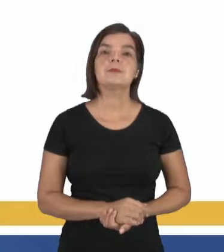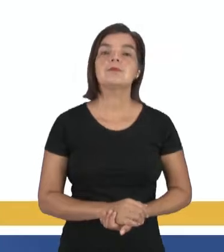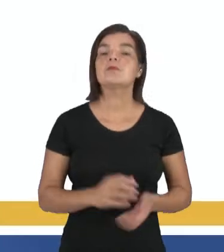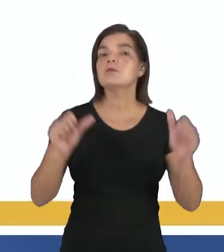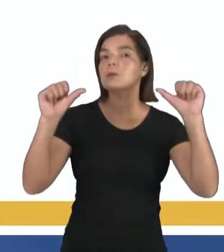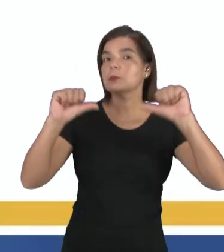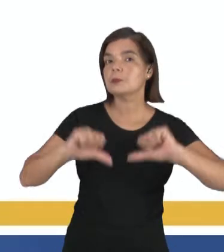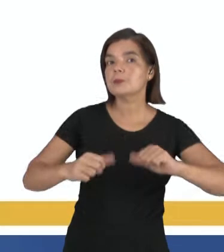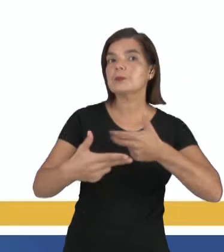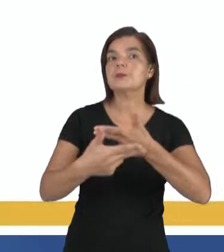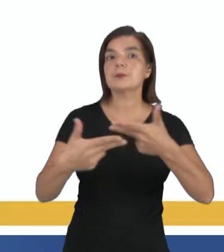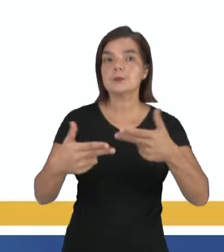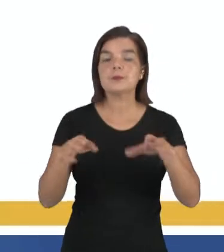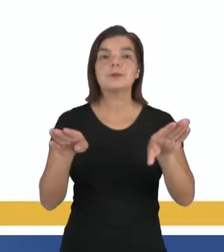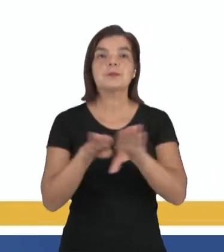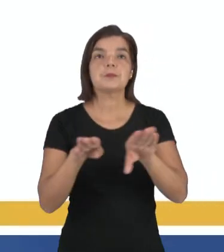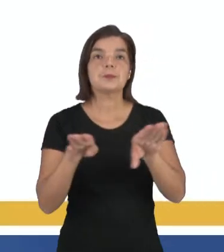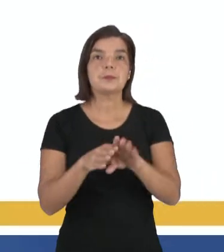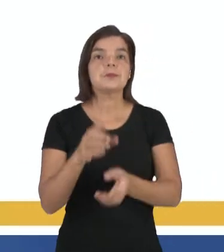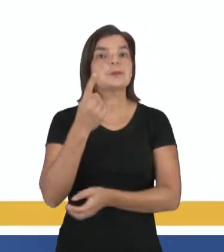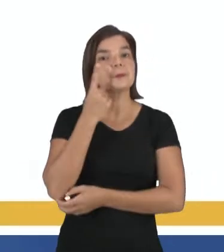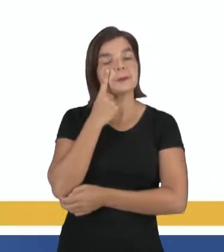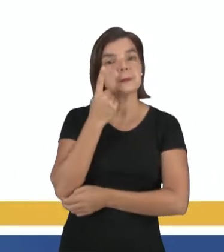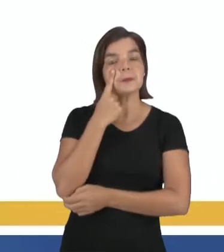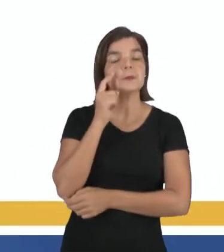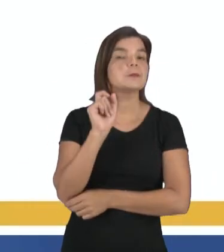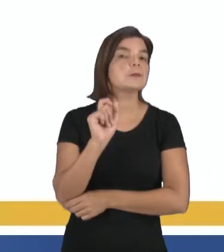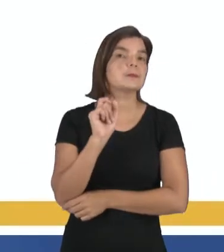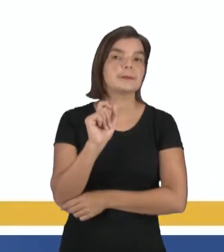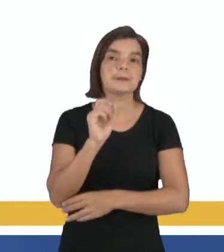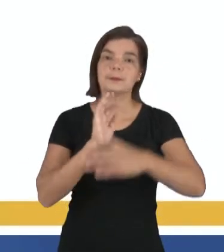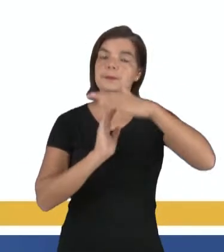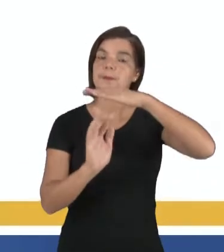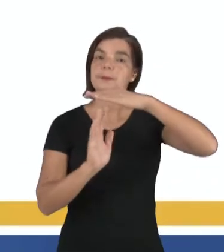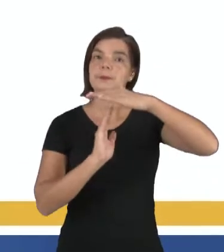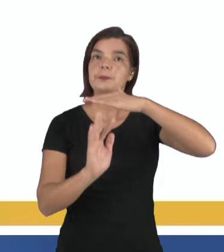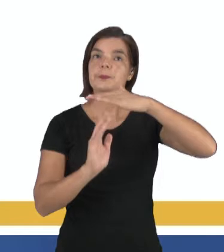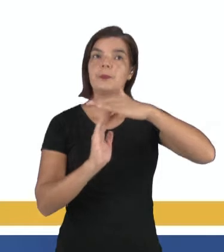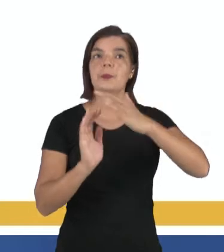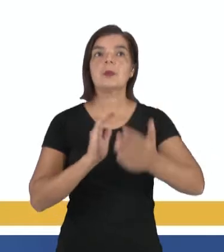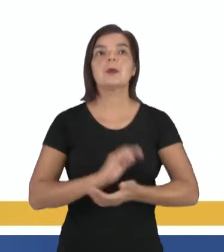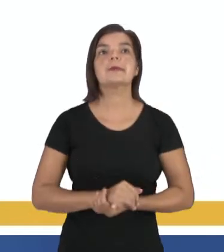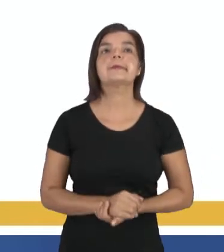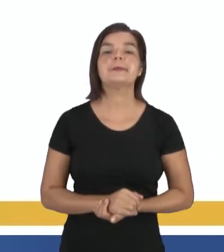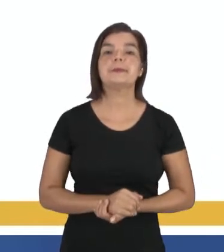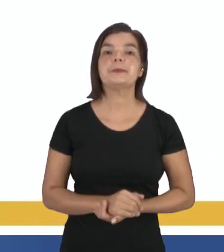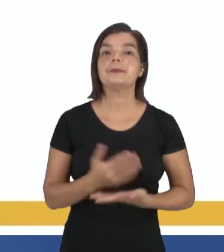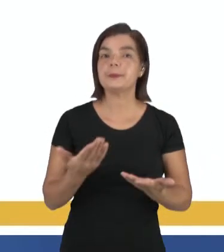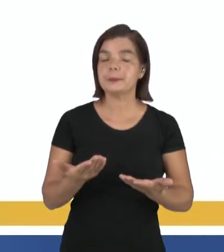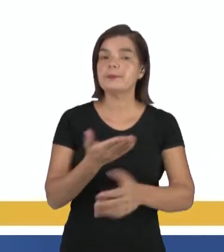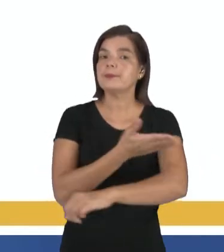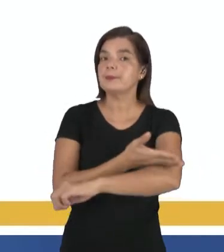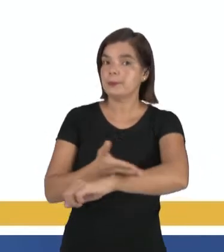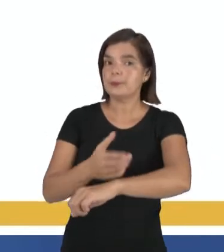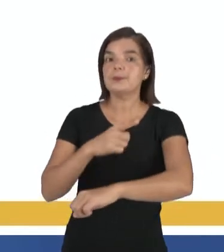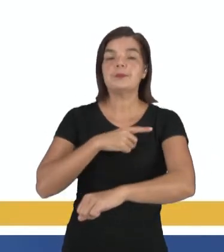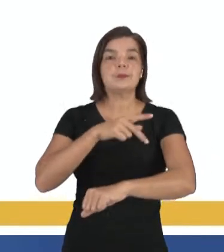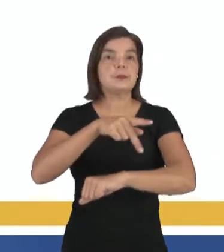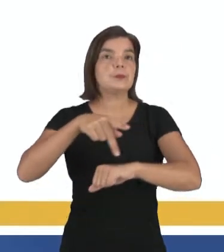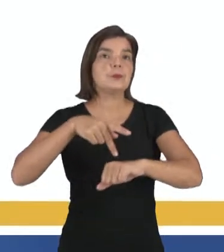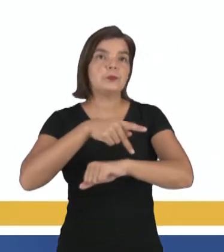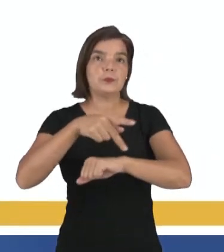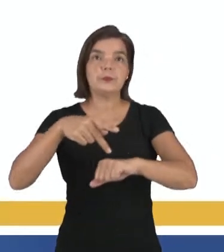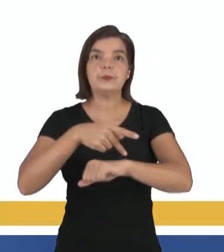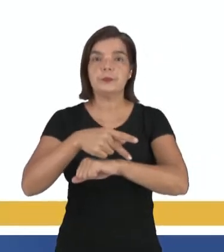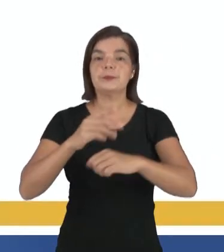E um dos aspectos negativos que nós podemos falar sobre essas migrações é que elas costumam ter efeitos no país